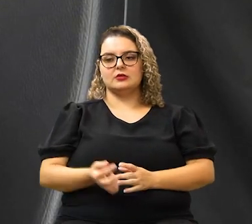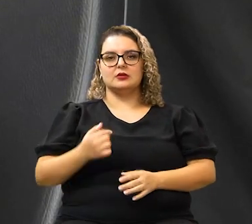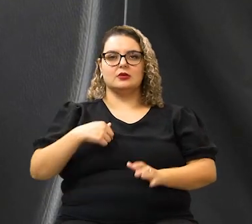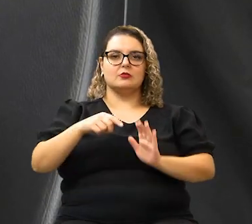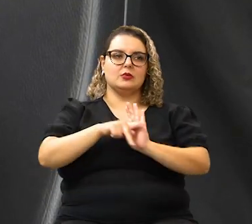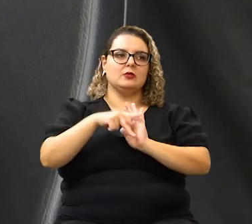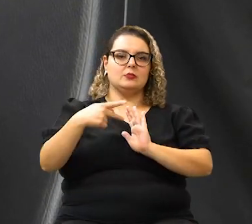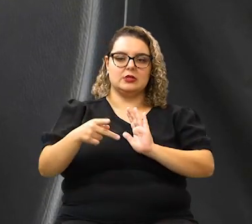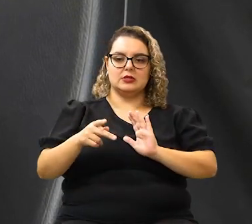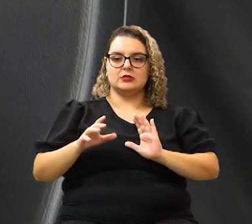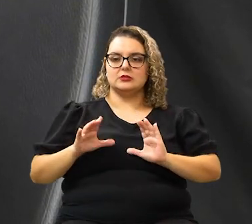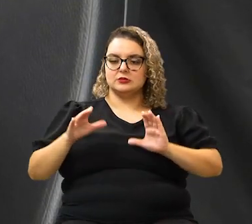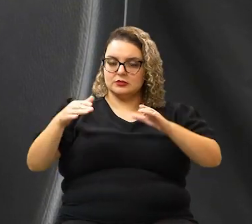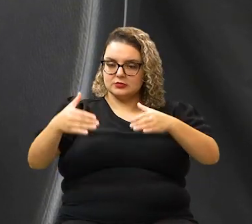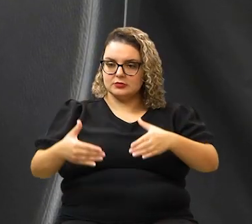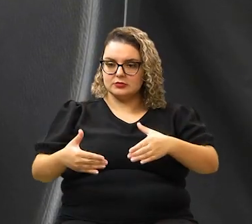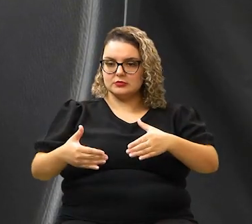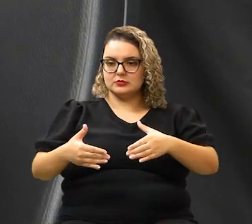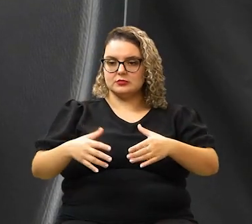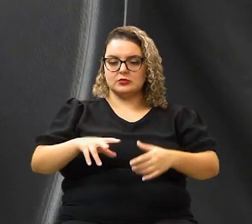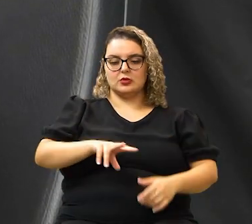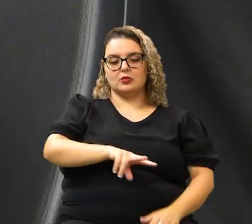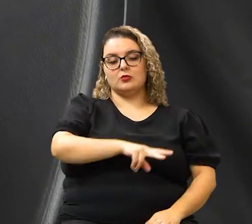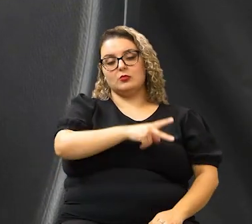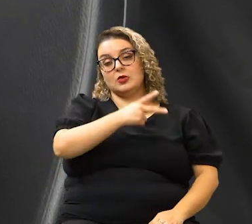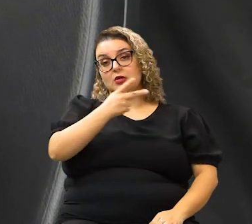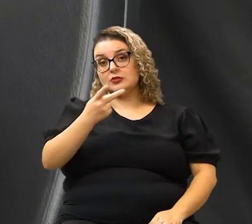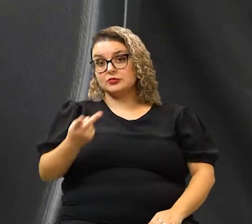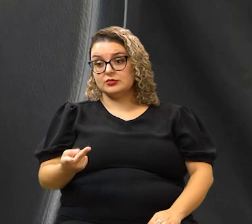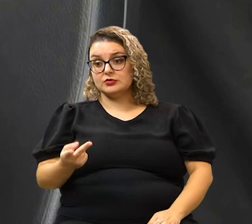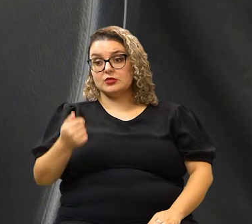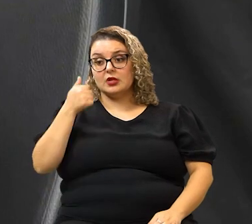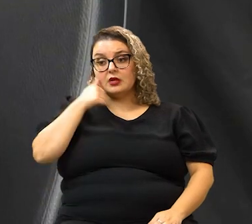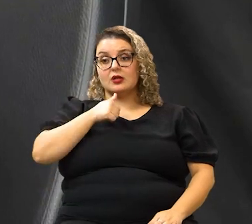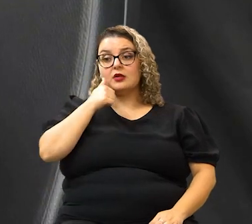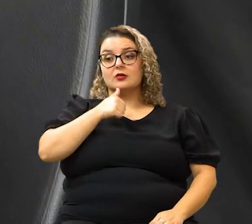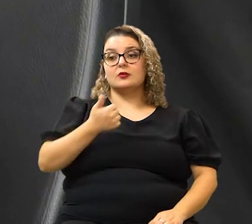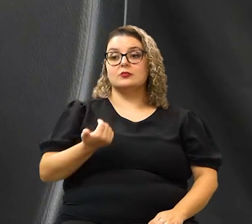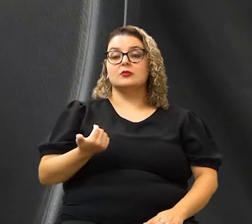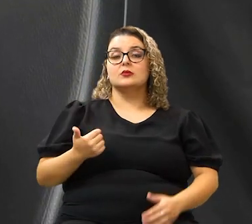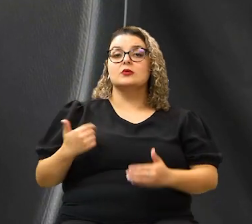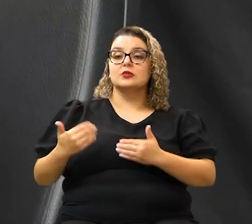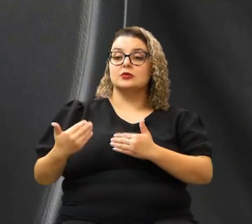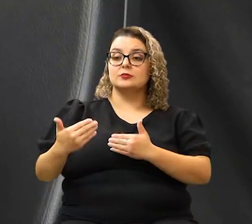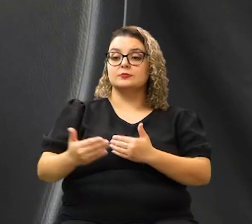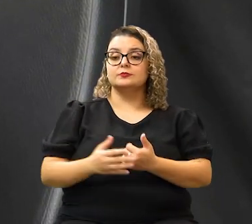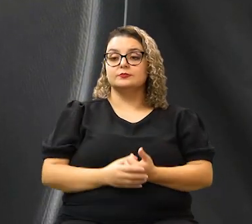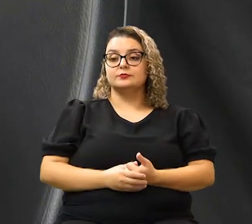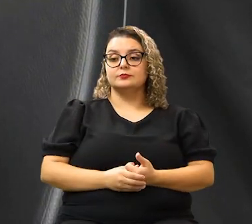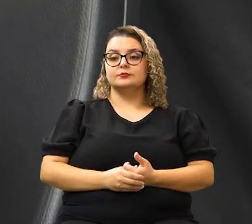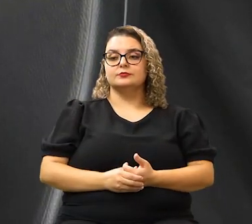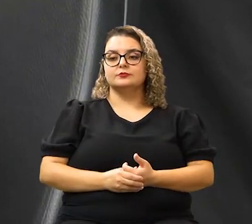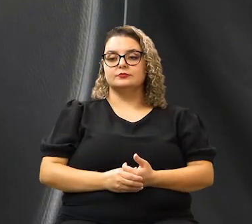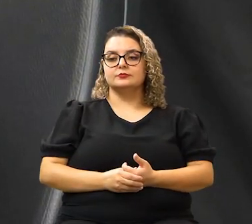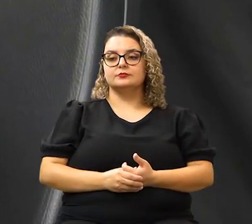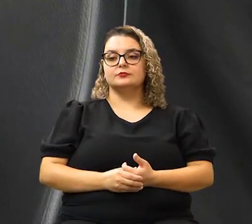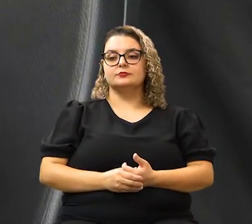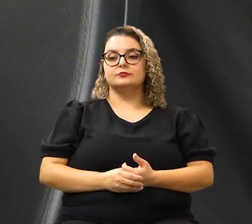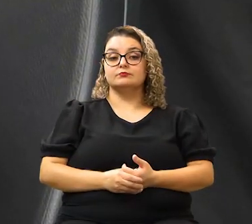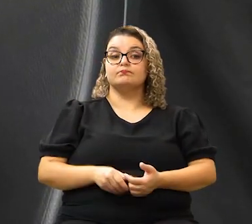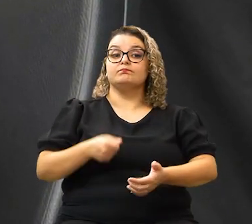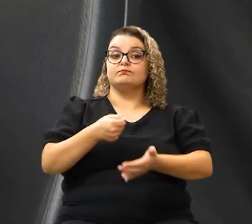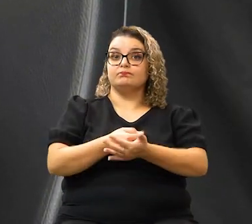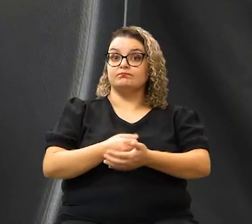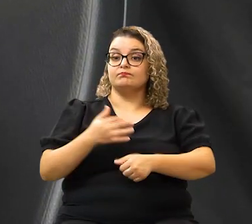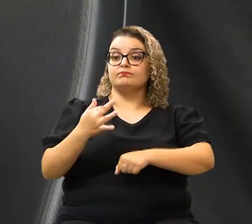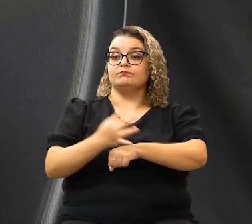ser na unha, né, com 2 pés na porta, passam a exigir o